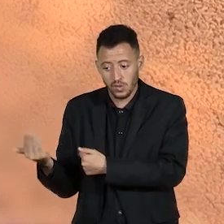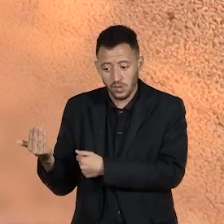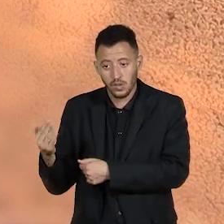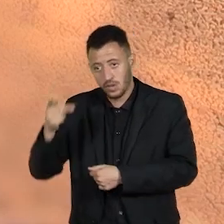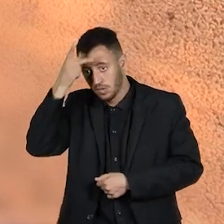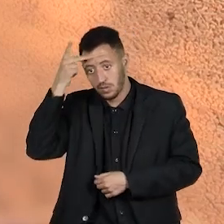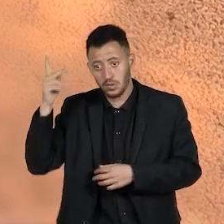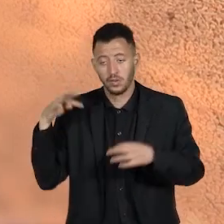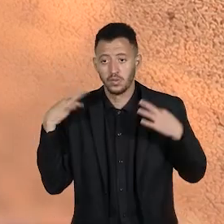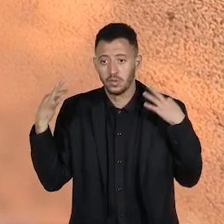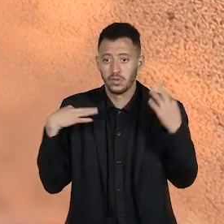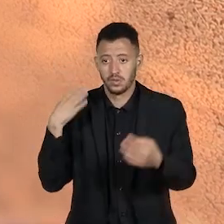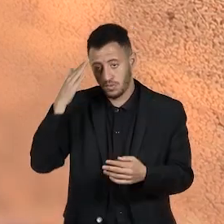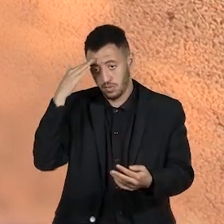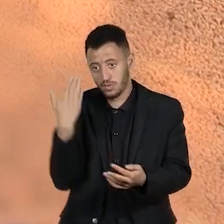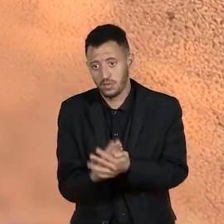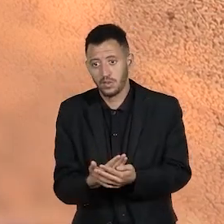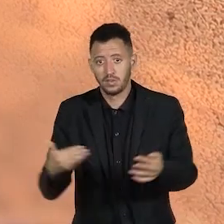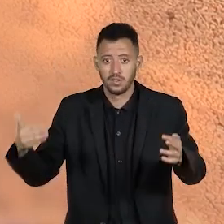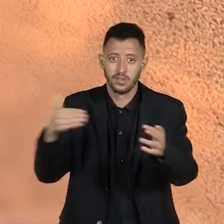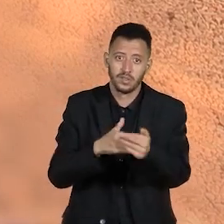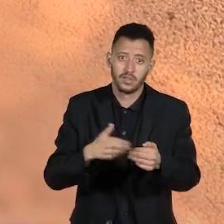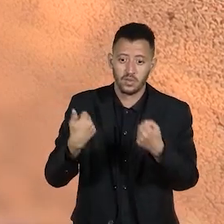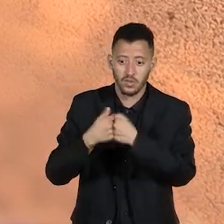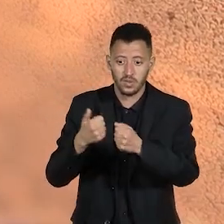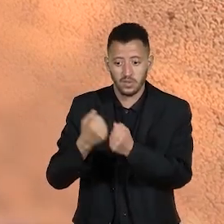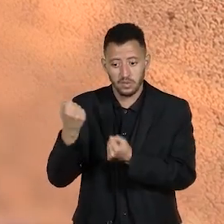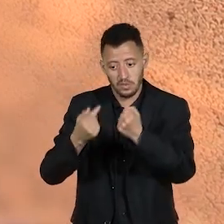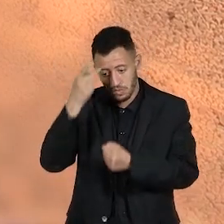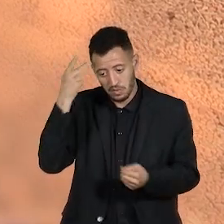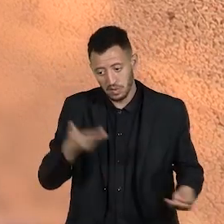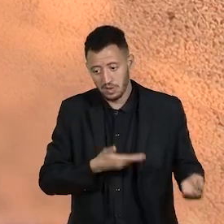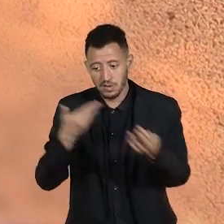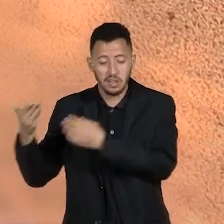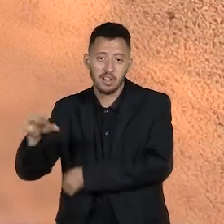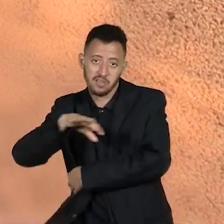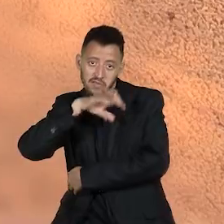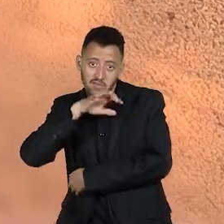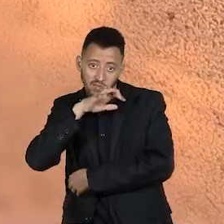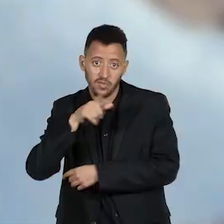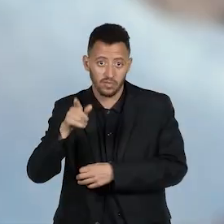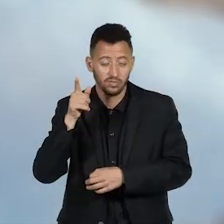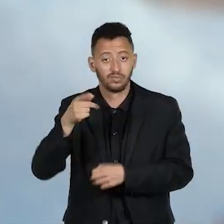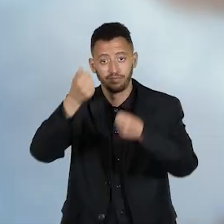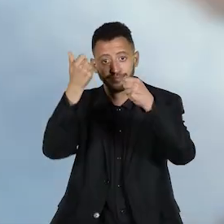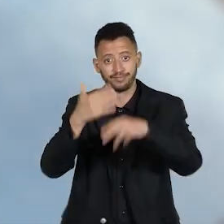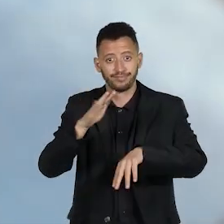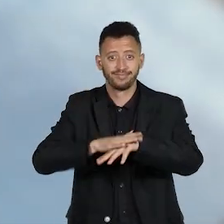guardas mirins, guias turísticos e, acreditem, até transporte de pessoas ou animais.